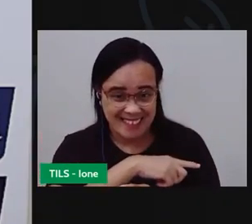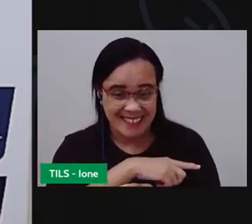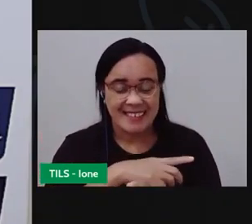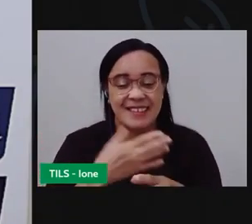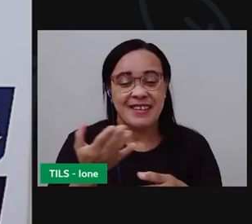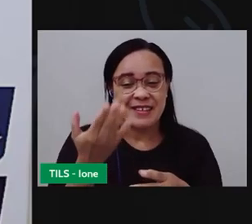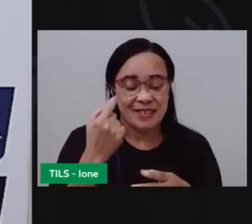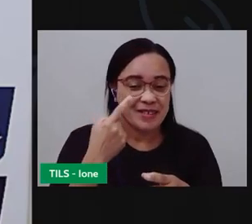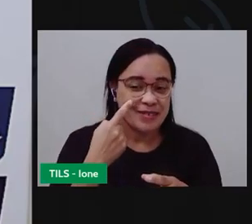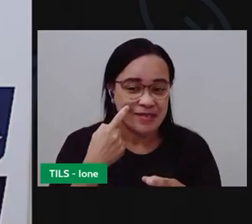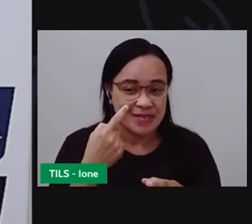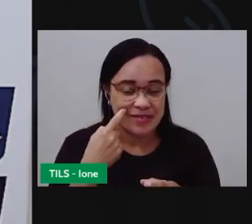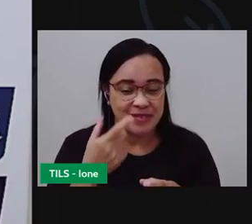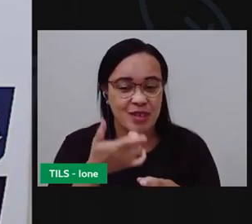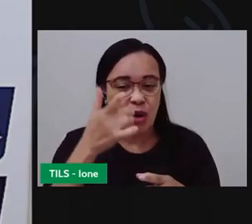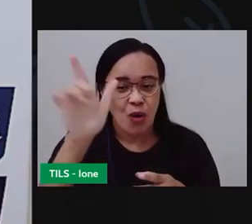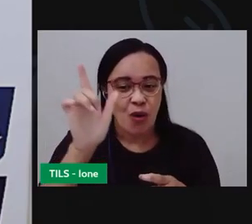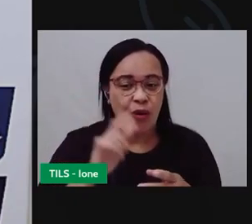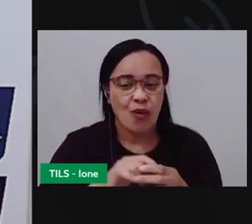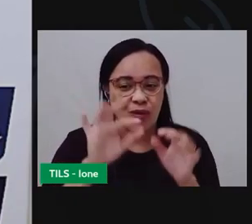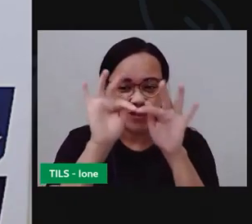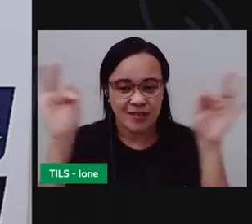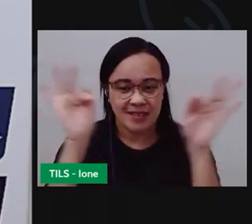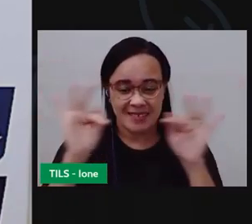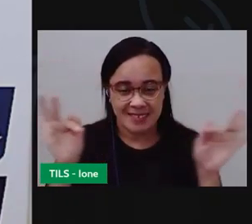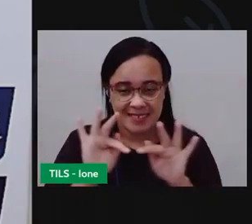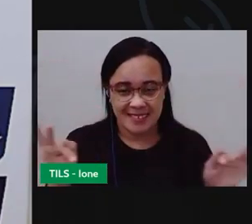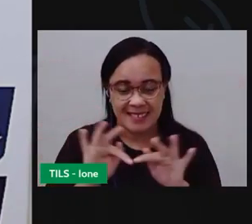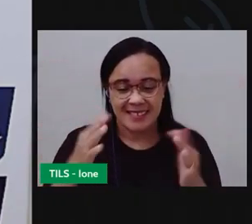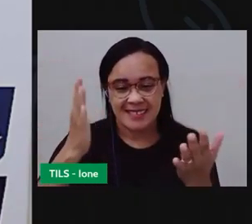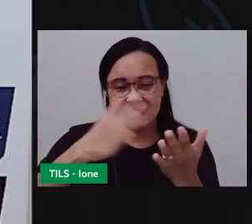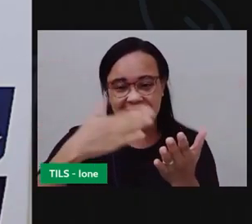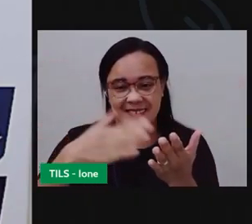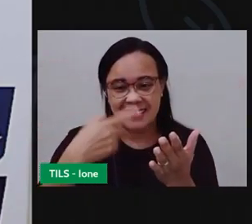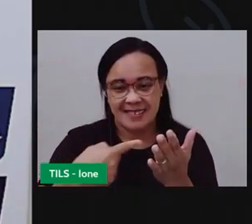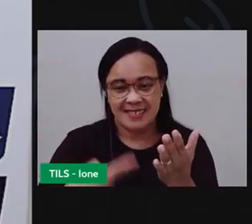Vamos ver outro trava-língua desse livro.